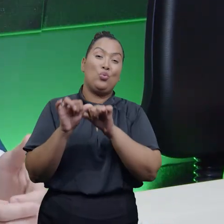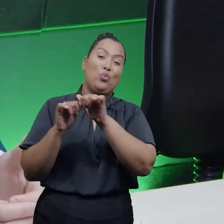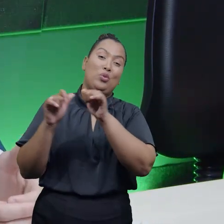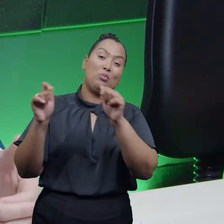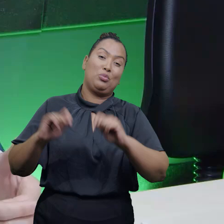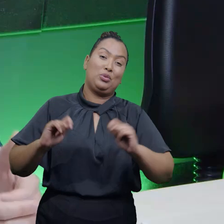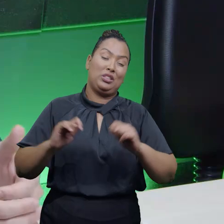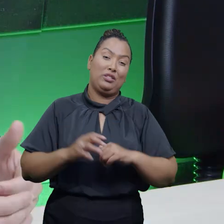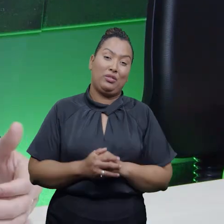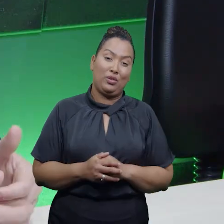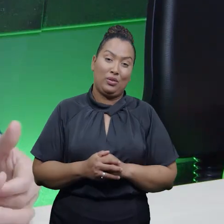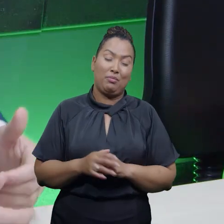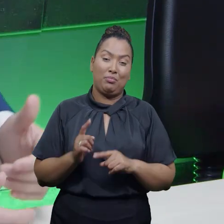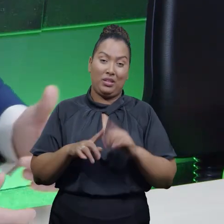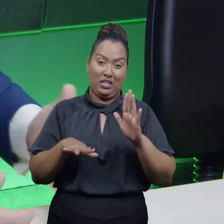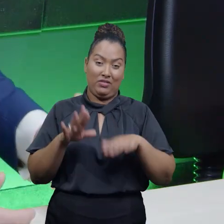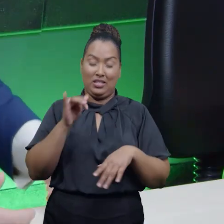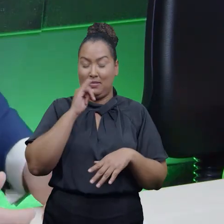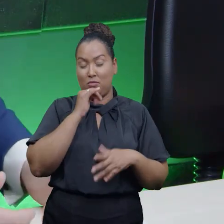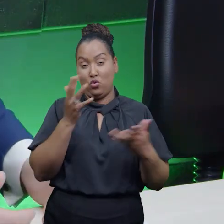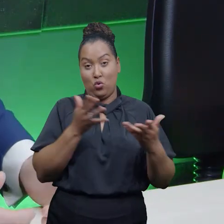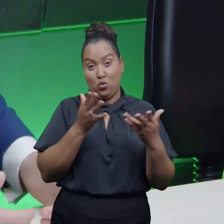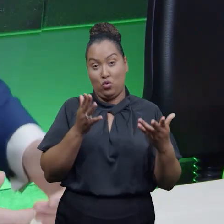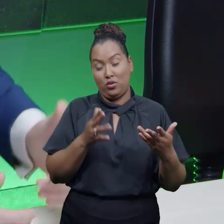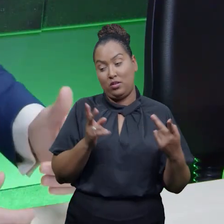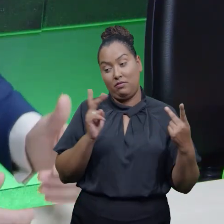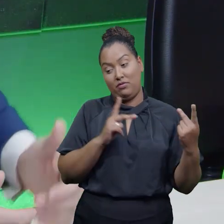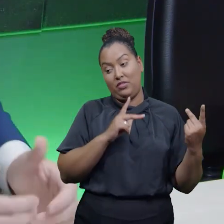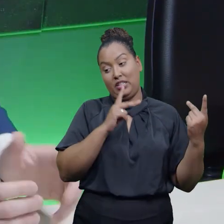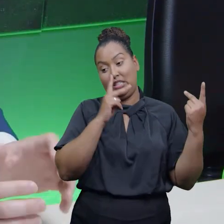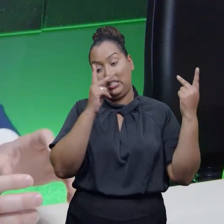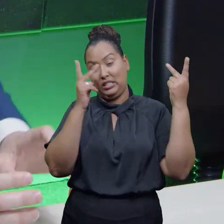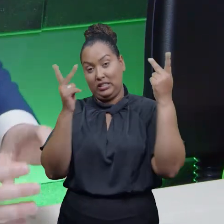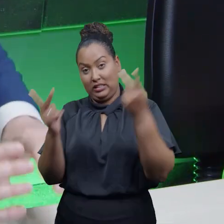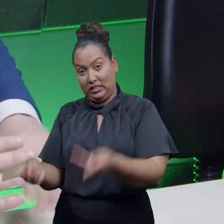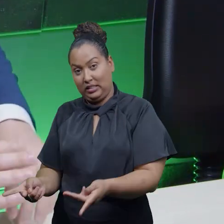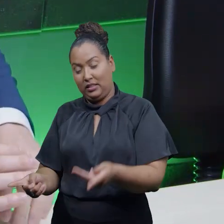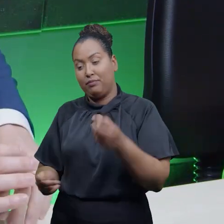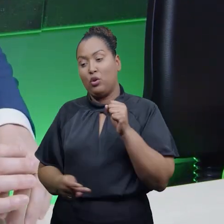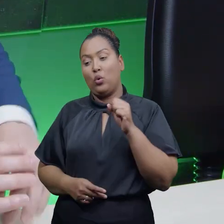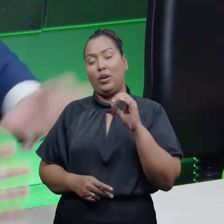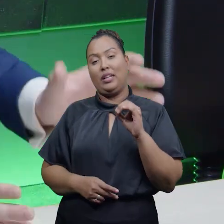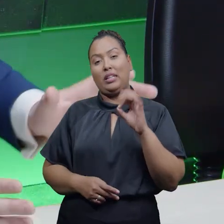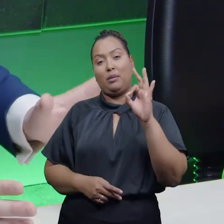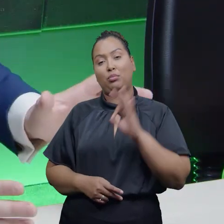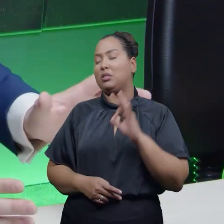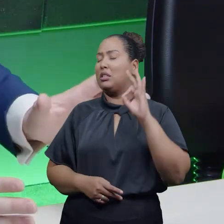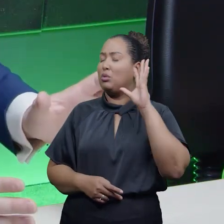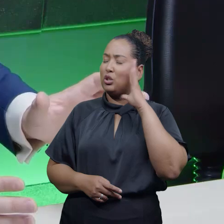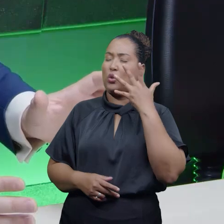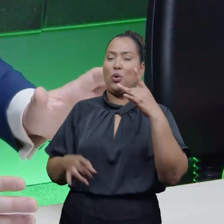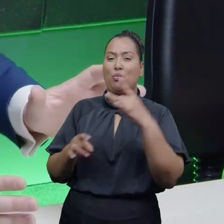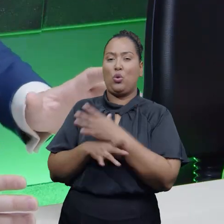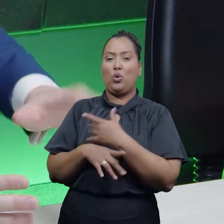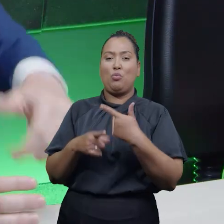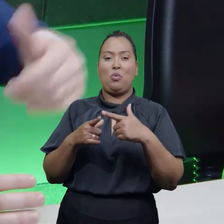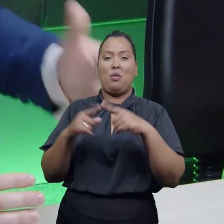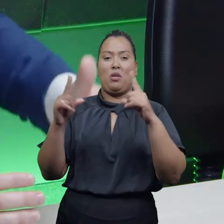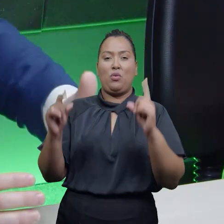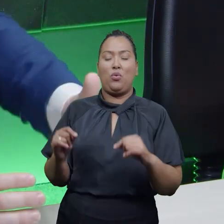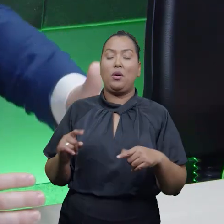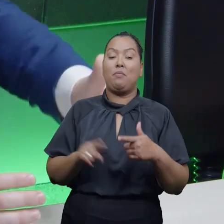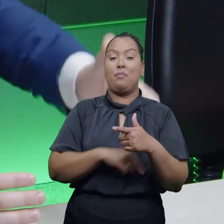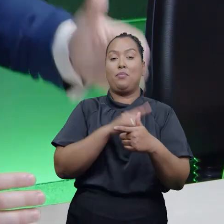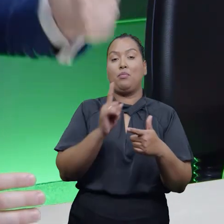muito dinâmico também, porque às vezes você vai lá hoje, faz uma visita, 80% dos problemas resolveram,